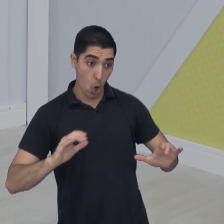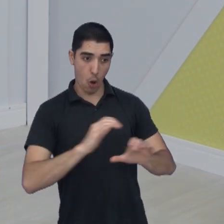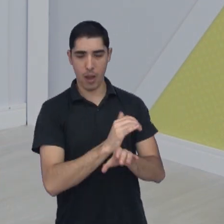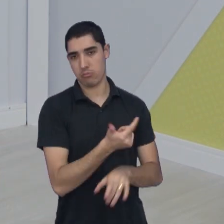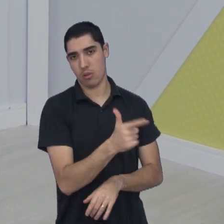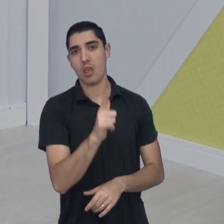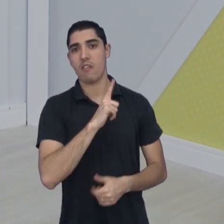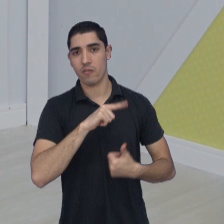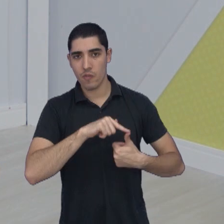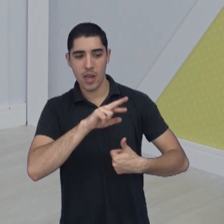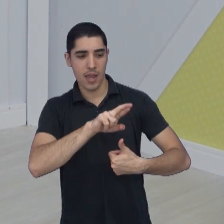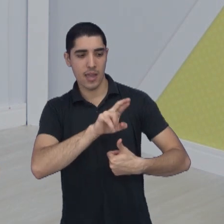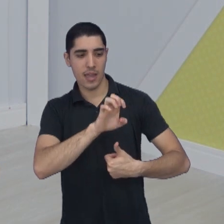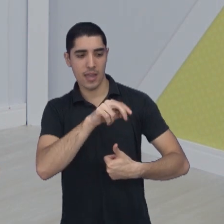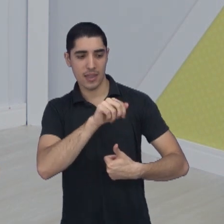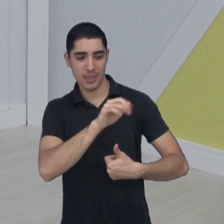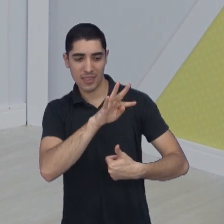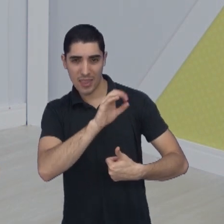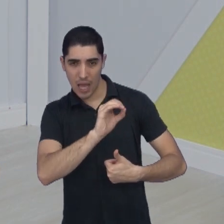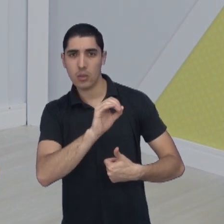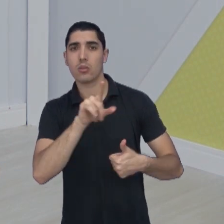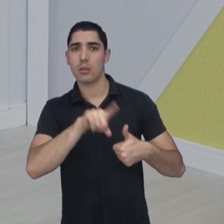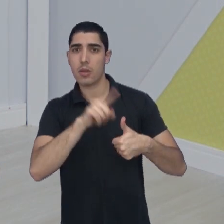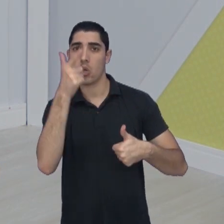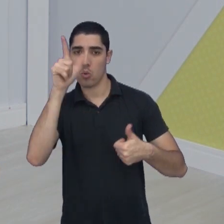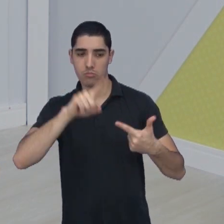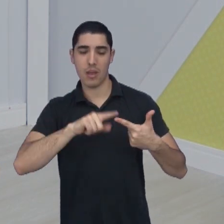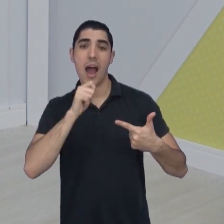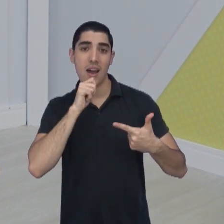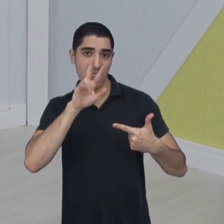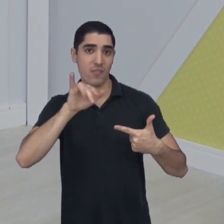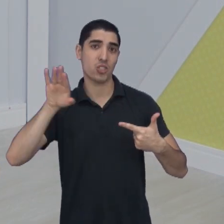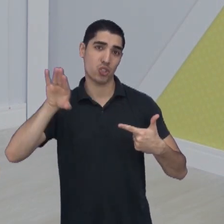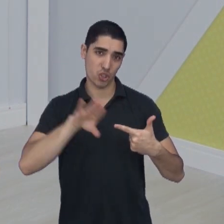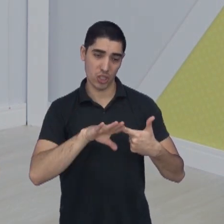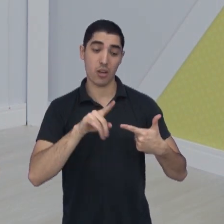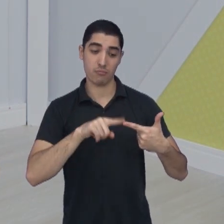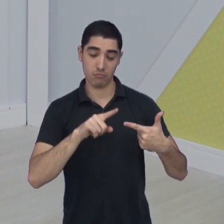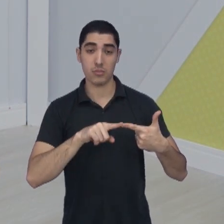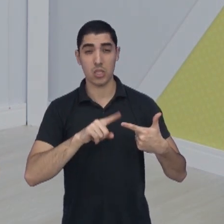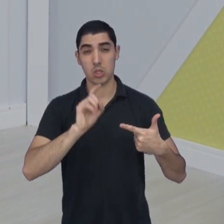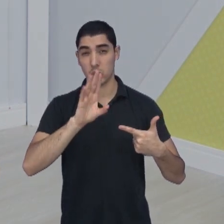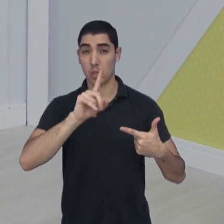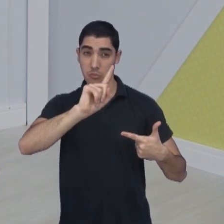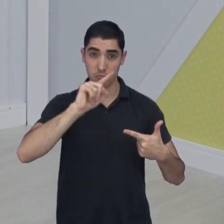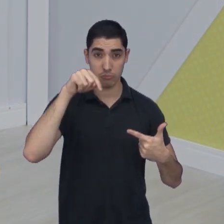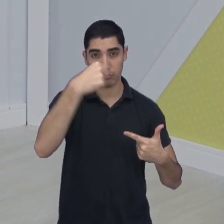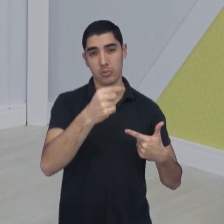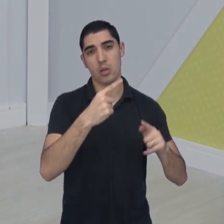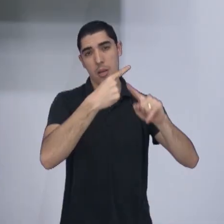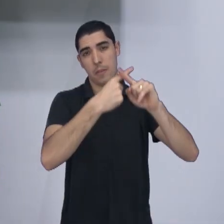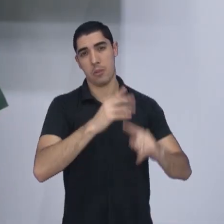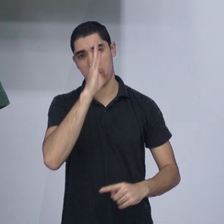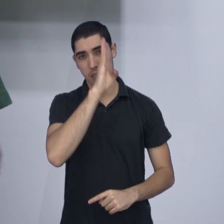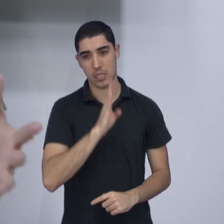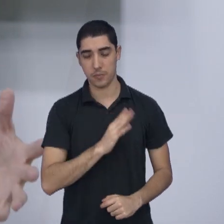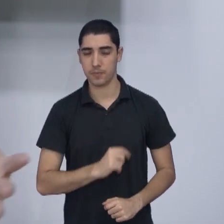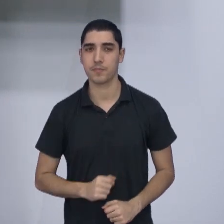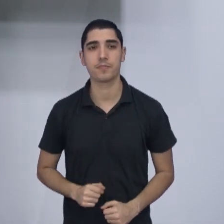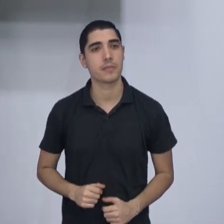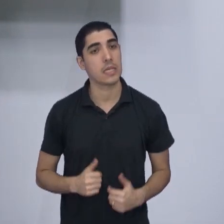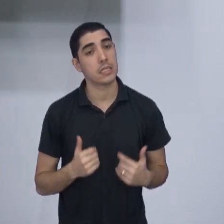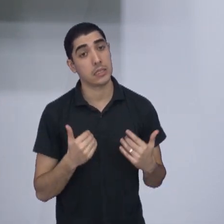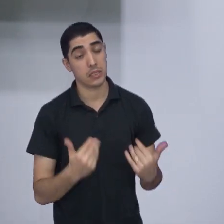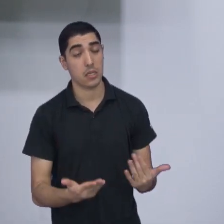falta o Renato Carbonari, tem mais, pelo menos mais uma peça para chegar, e essa peça provavelmente só vai chegar para o NBB, Brunão. Aos poucos